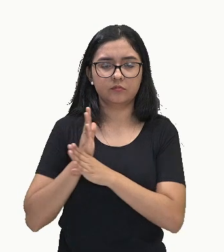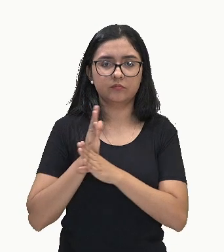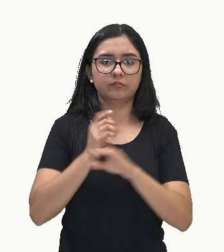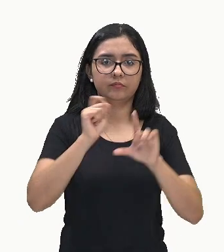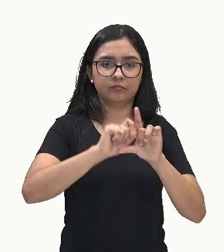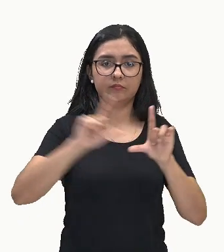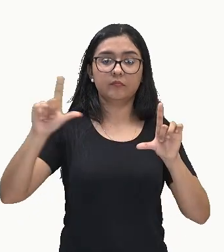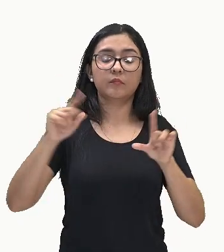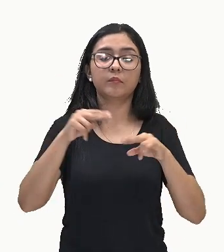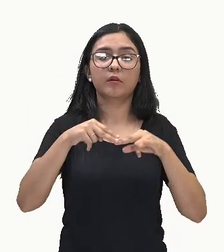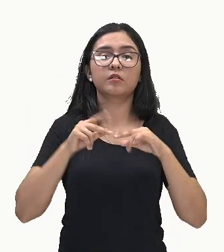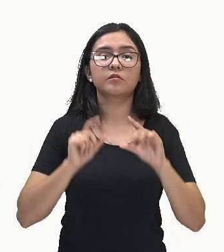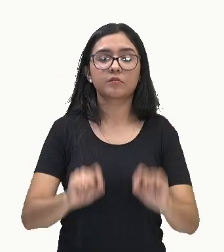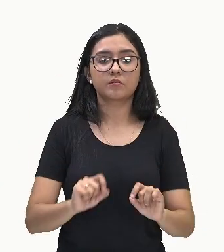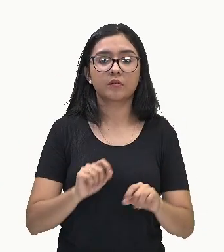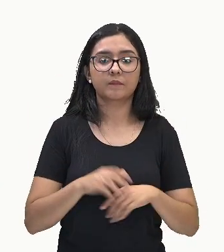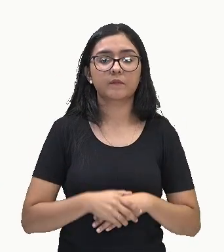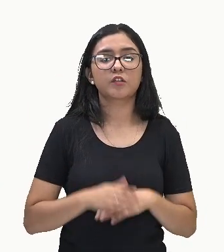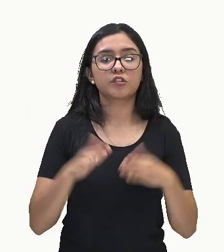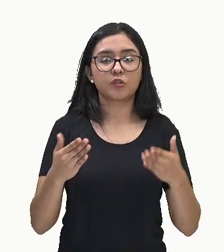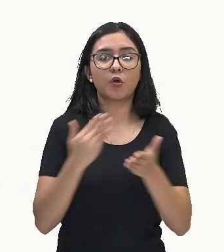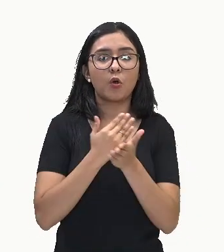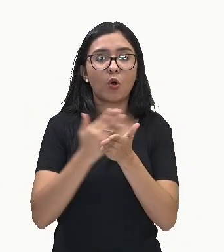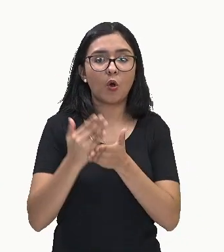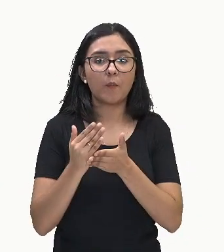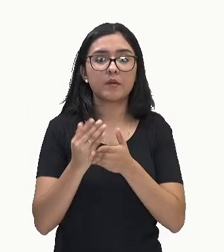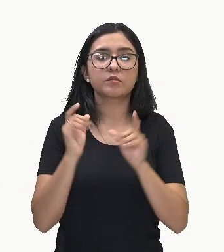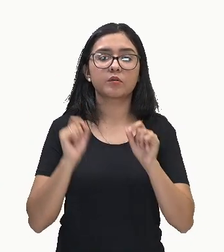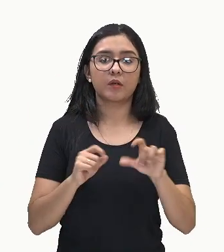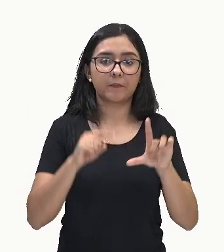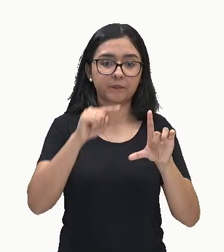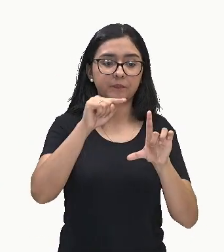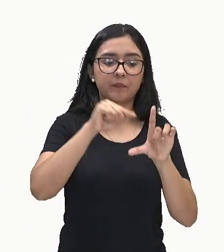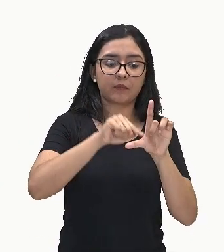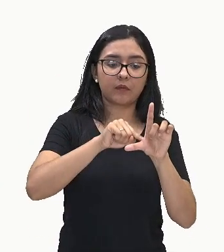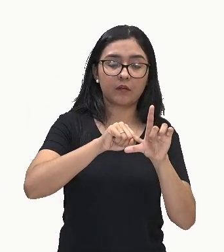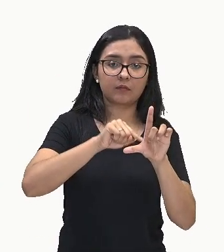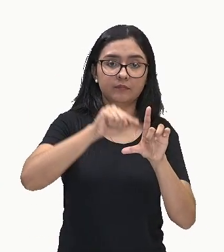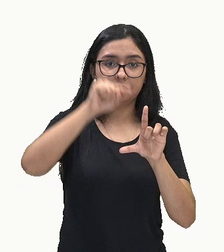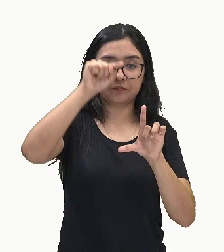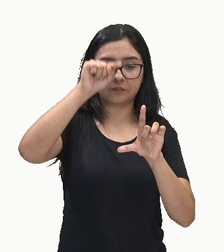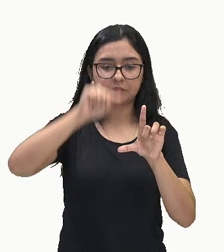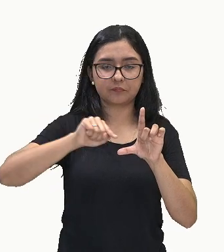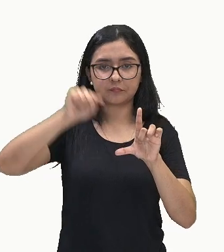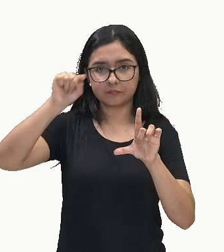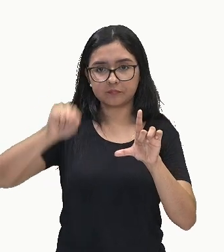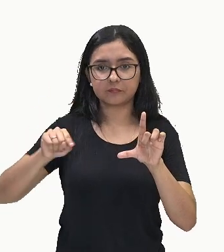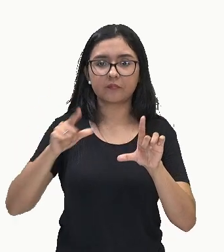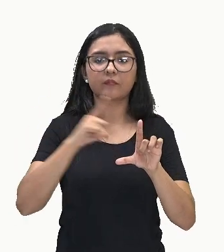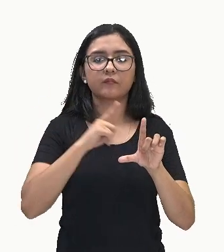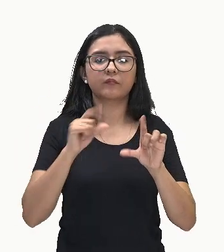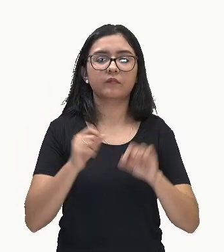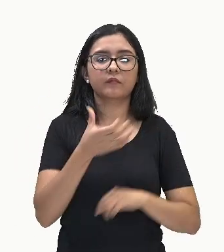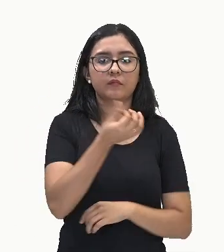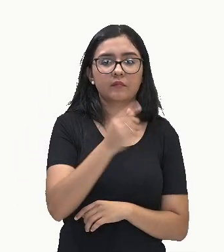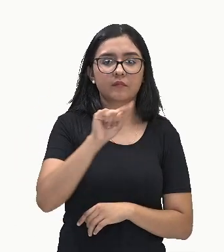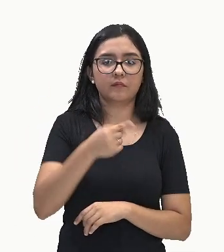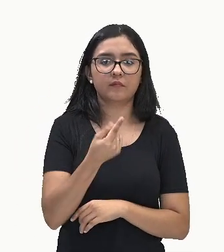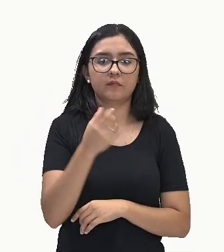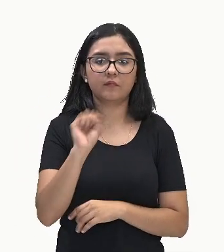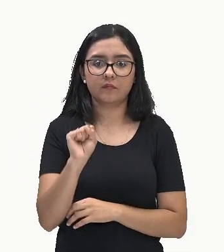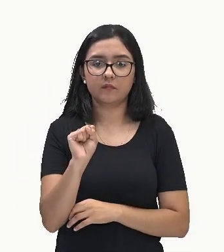crescente porque nós vamos partir dos Menor dos pontos mais baixos para os pontos mais altos Então vamos ter aqui 6,8